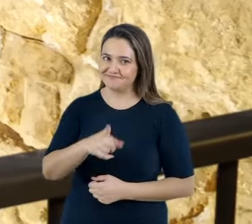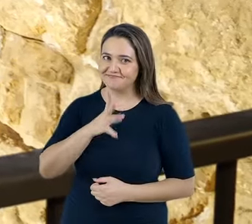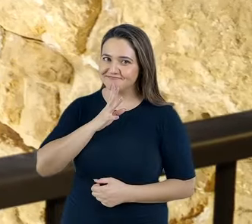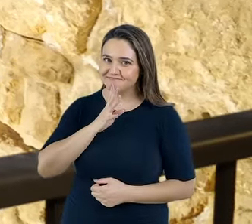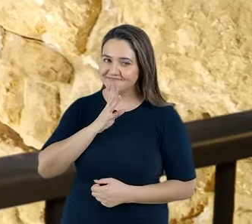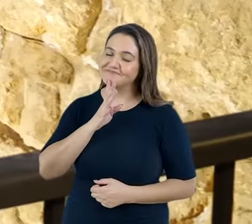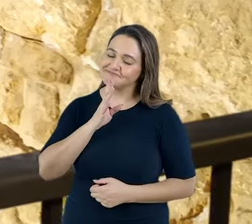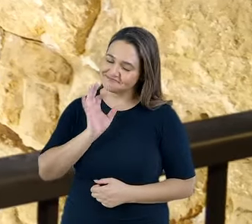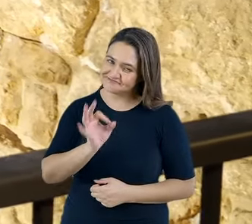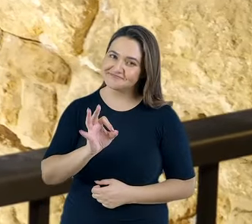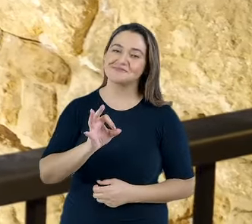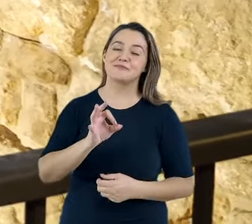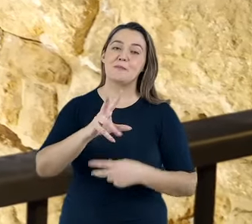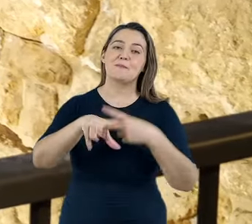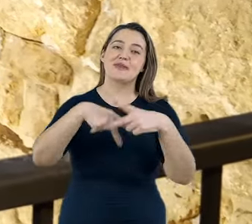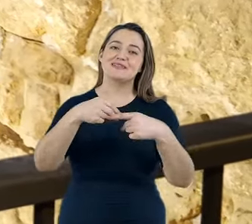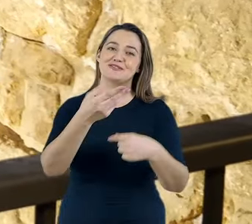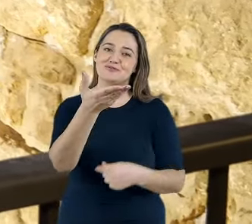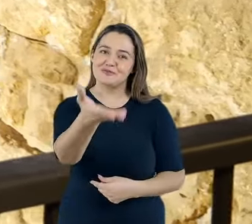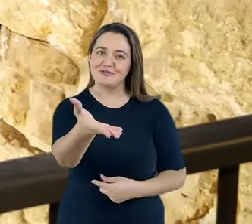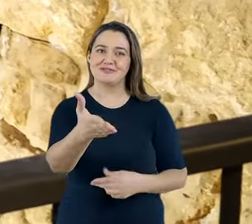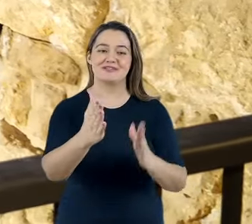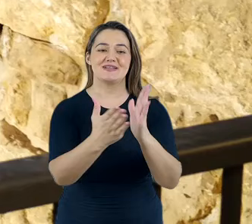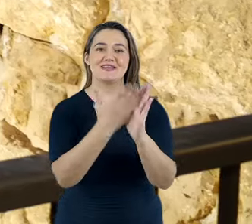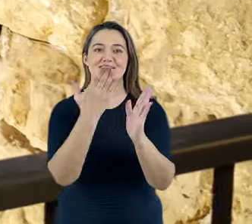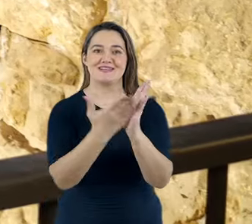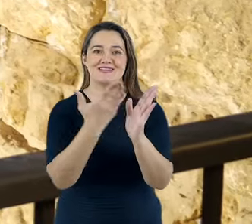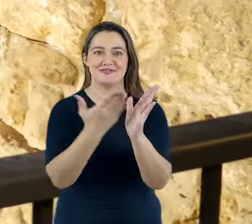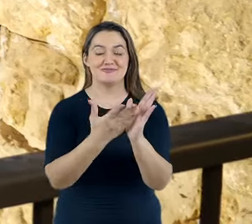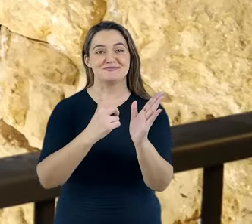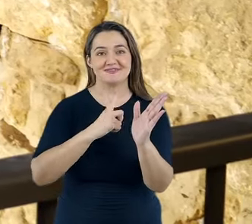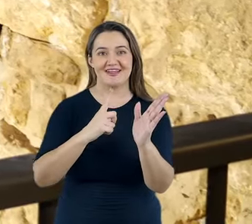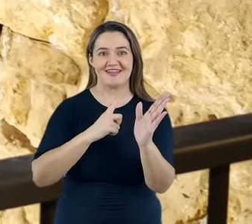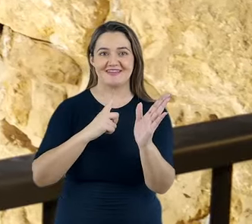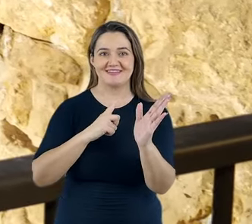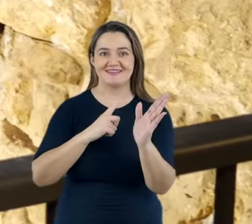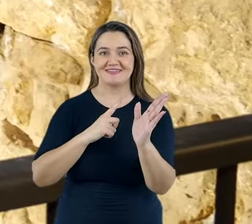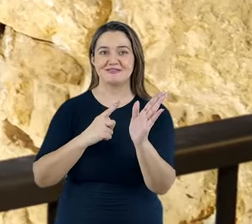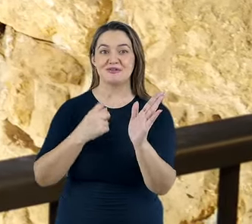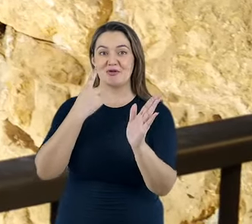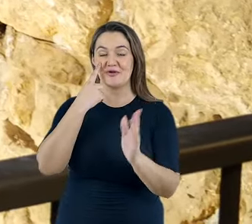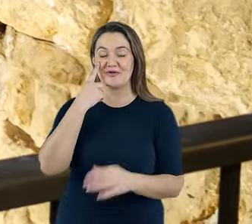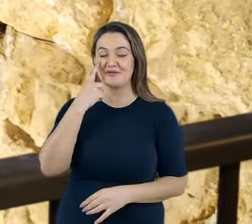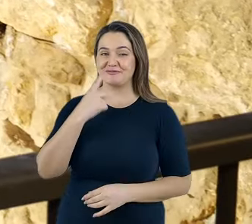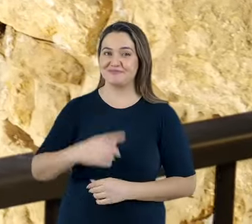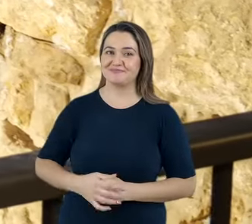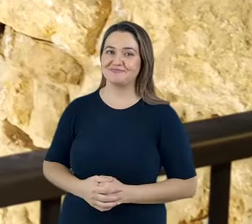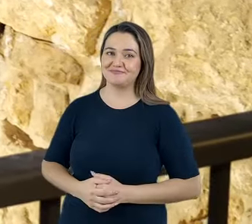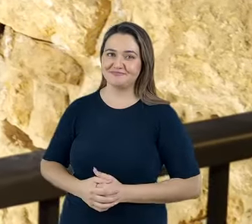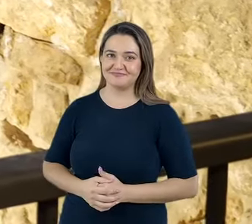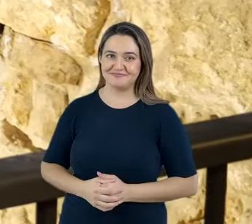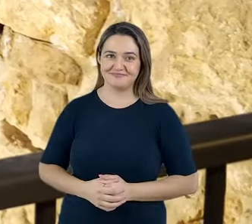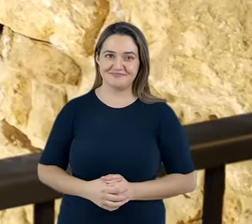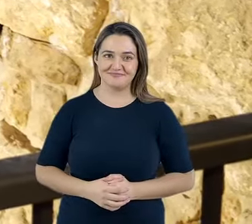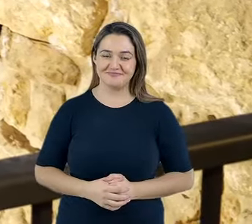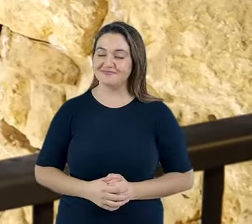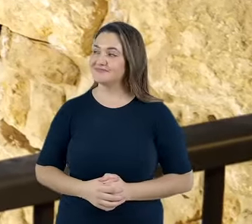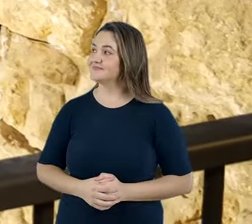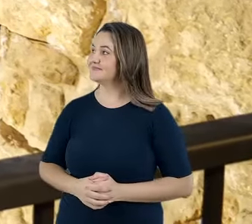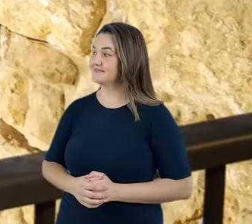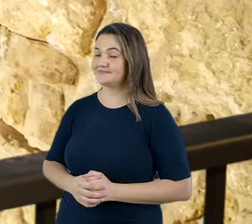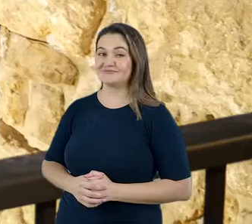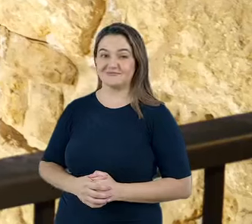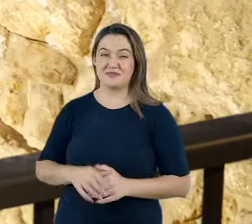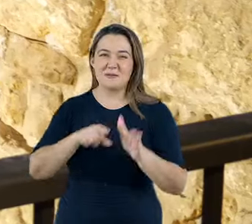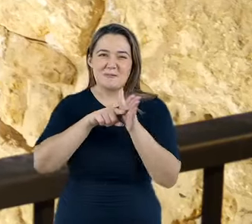não é apenas meu, mas de toda a família Novo Tempo e também dos Anjos da Esperança. Eu estou falando do Guia de Estudos Evidências, que